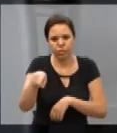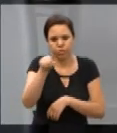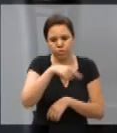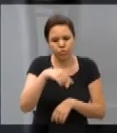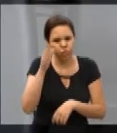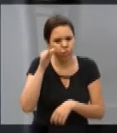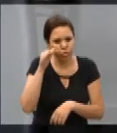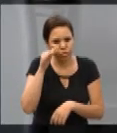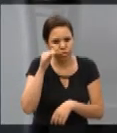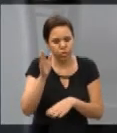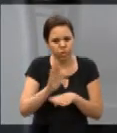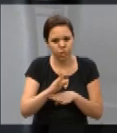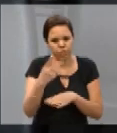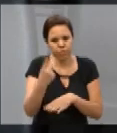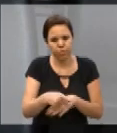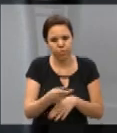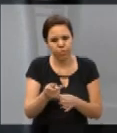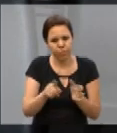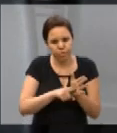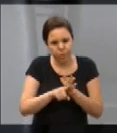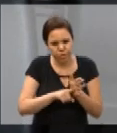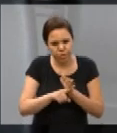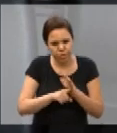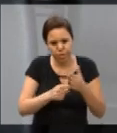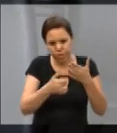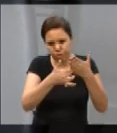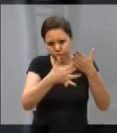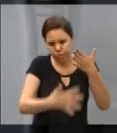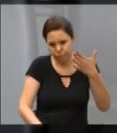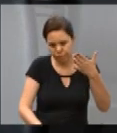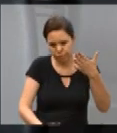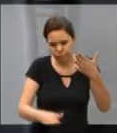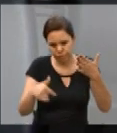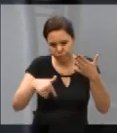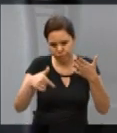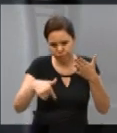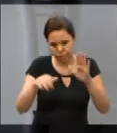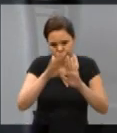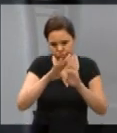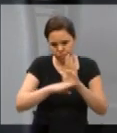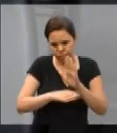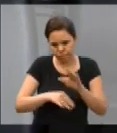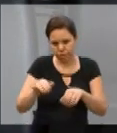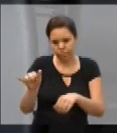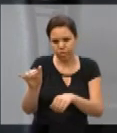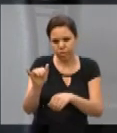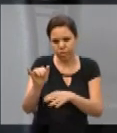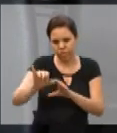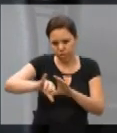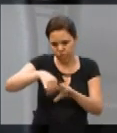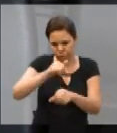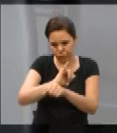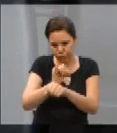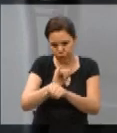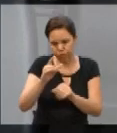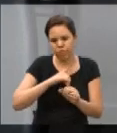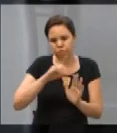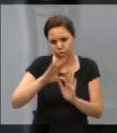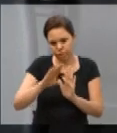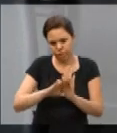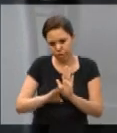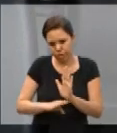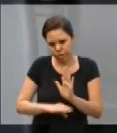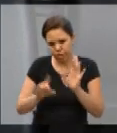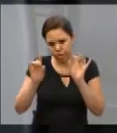ficou curioso sobre o filme, procura lá na playlist do Universo Épico, YouTube da TV Câmara Campinas, que tem um programa.